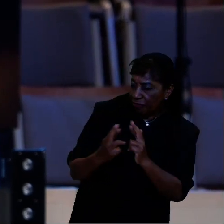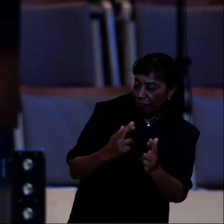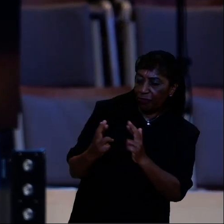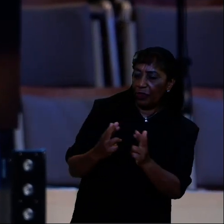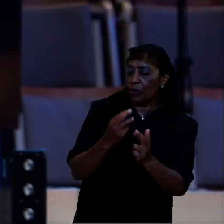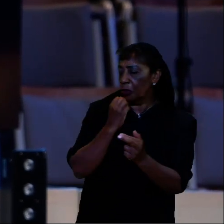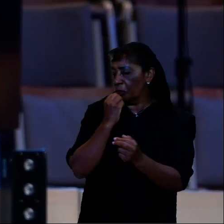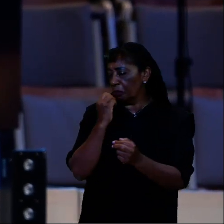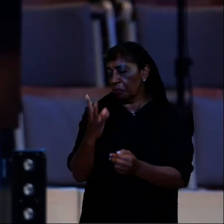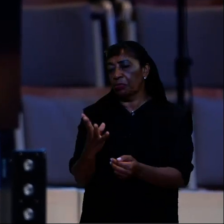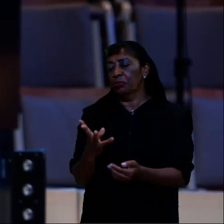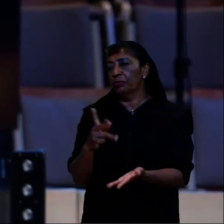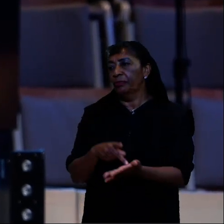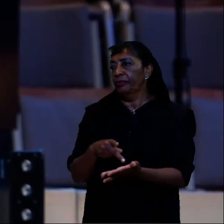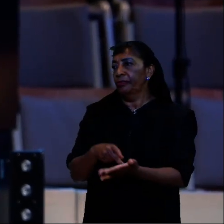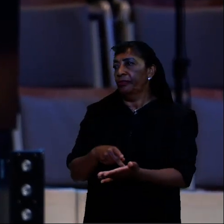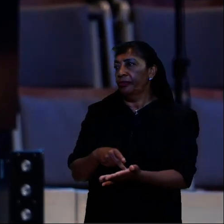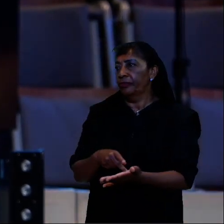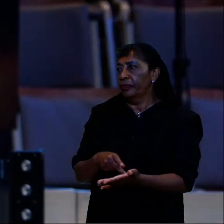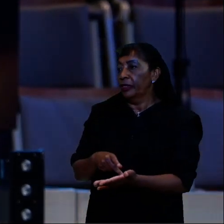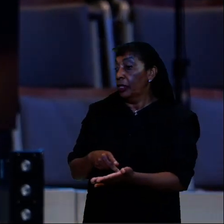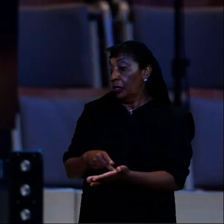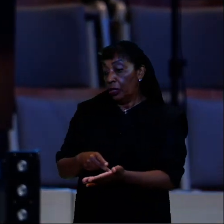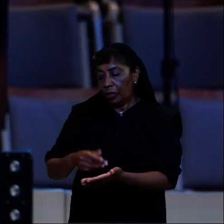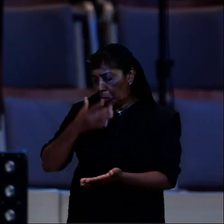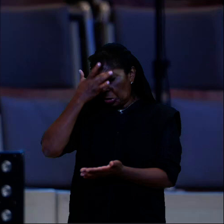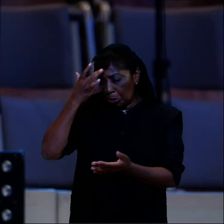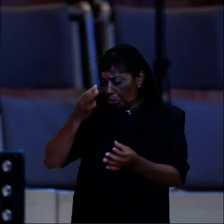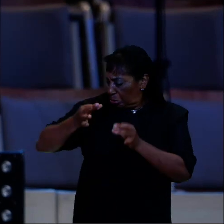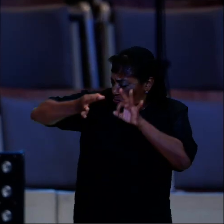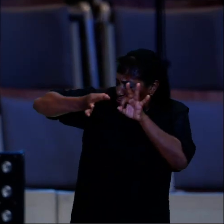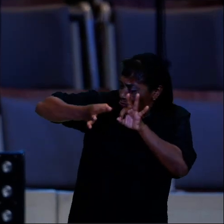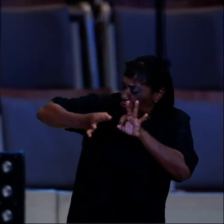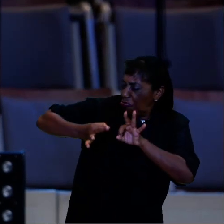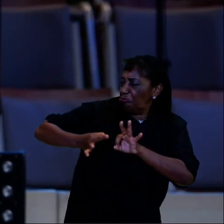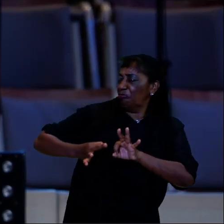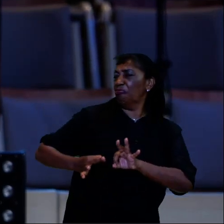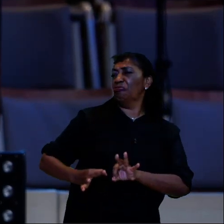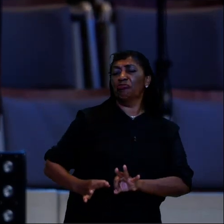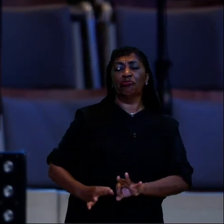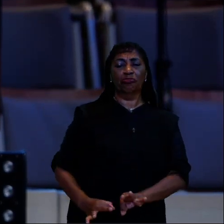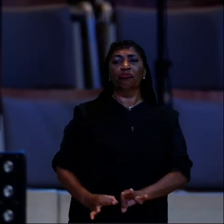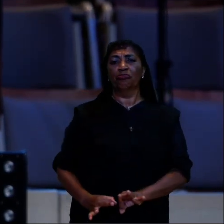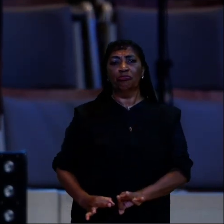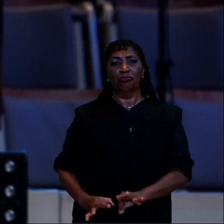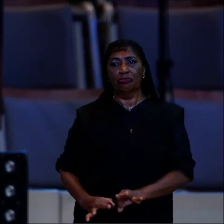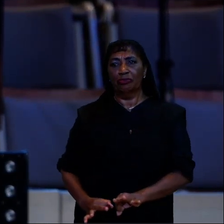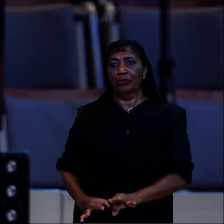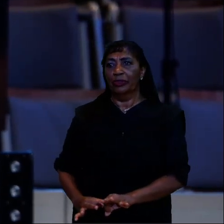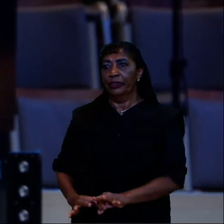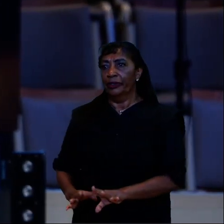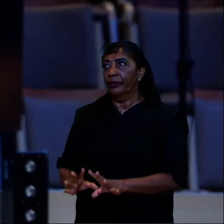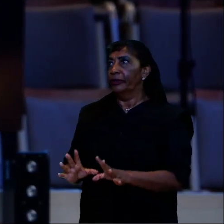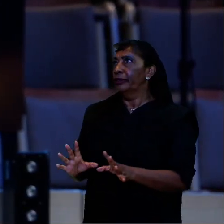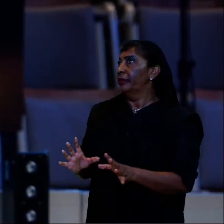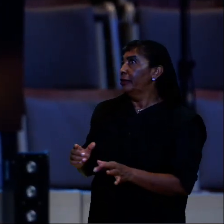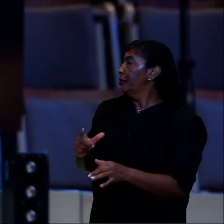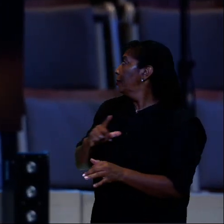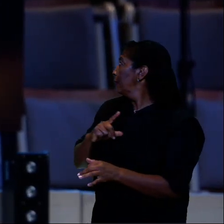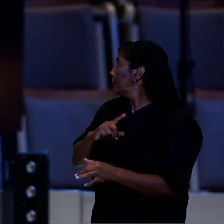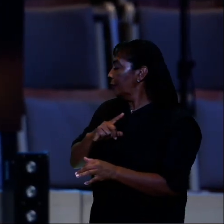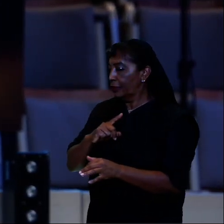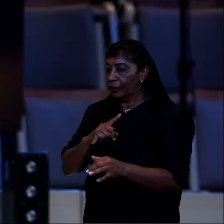bênção. Eu não sei quem é perfeccionista, quando aparece aquele recepção ali com tracinho com tio, tracinho com